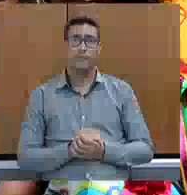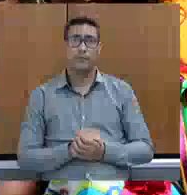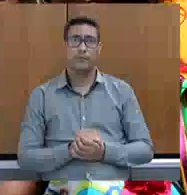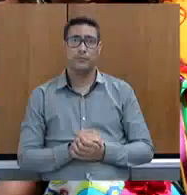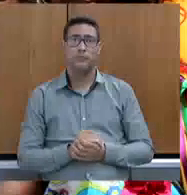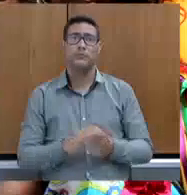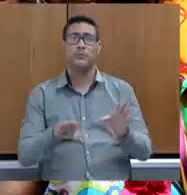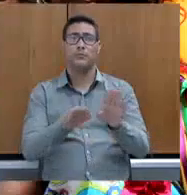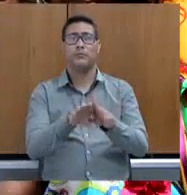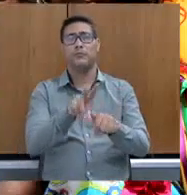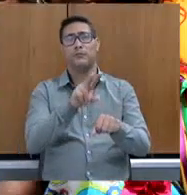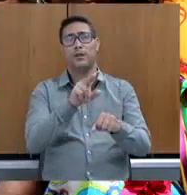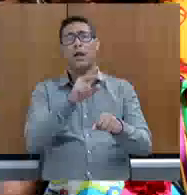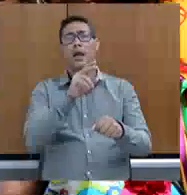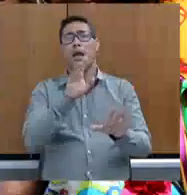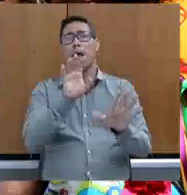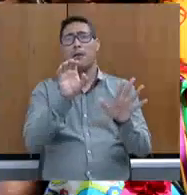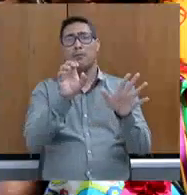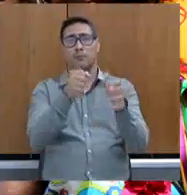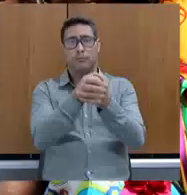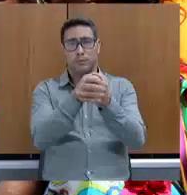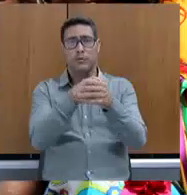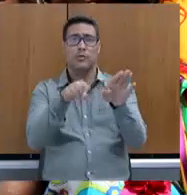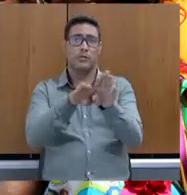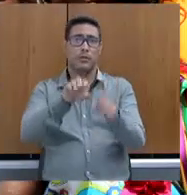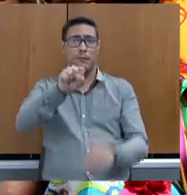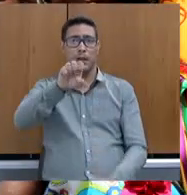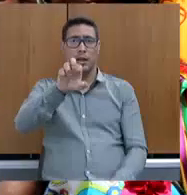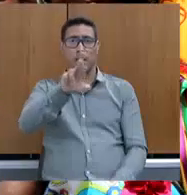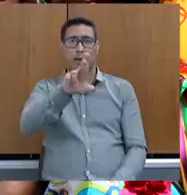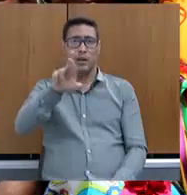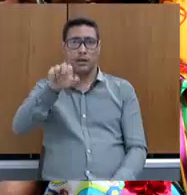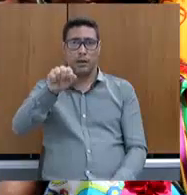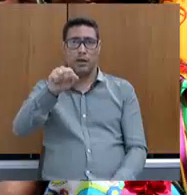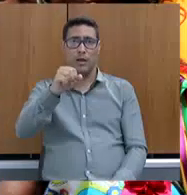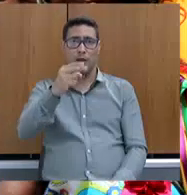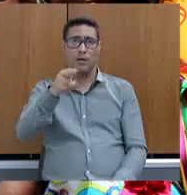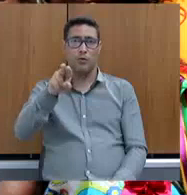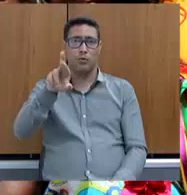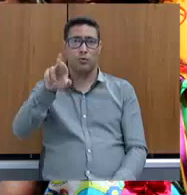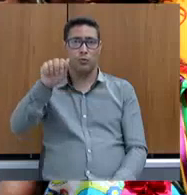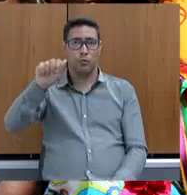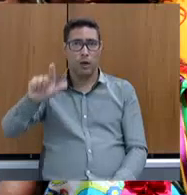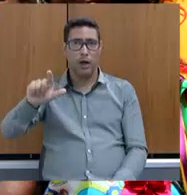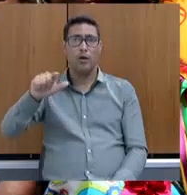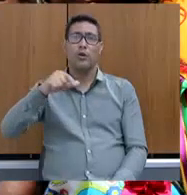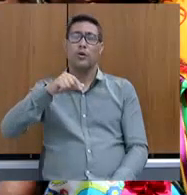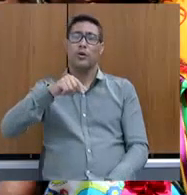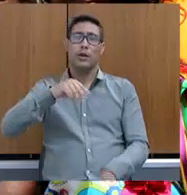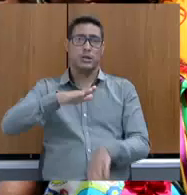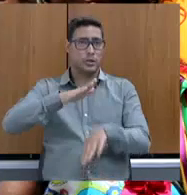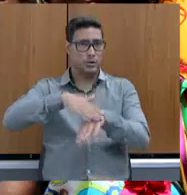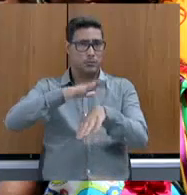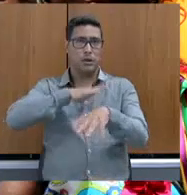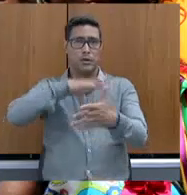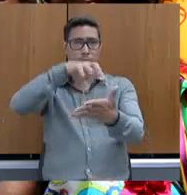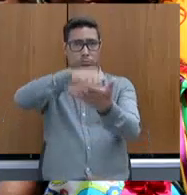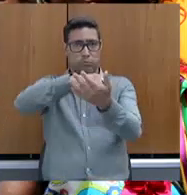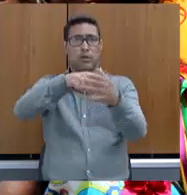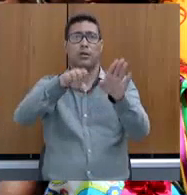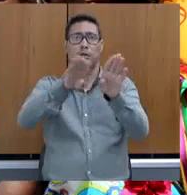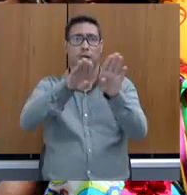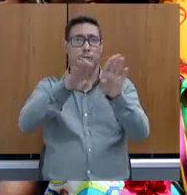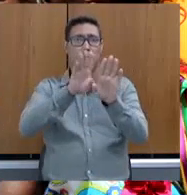provisão proteção provisória da Serra do Curral a Serra do Curral foi acautelada pelo Instituto é de conhecimento